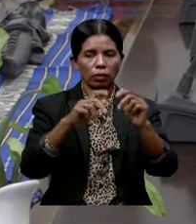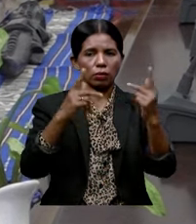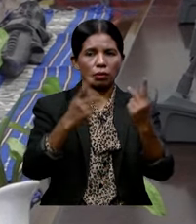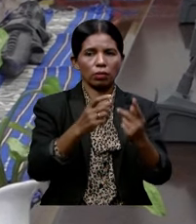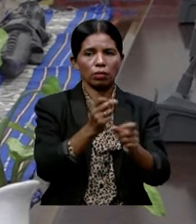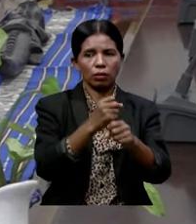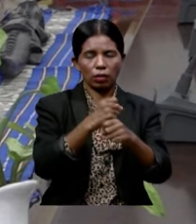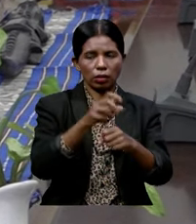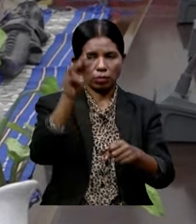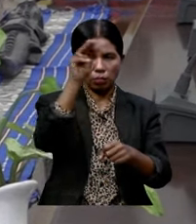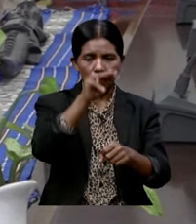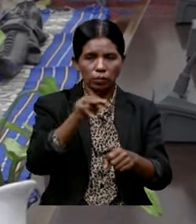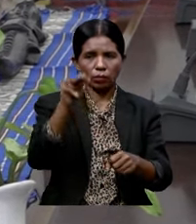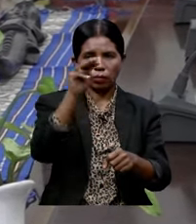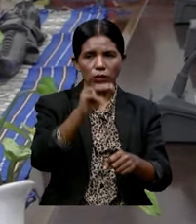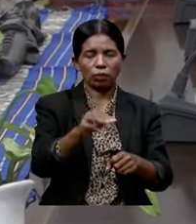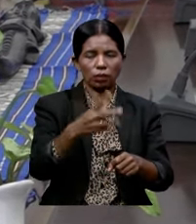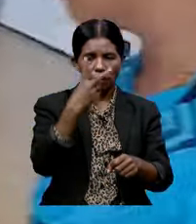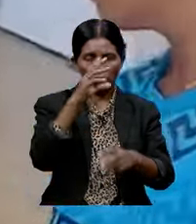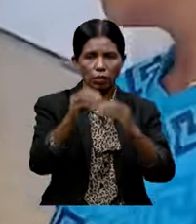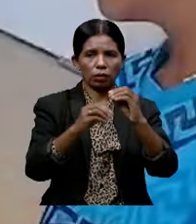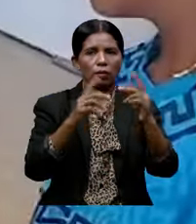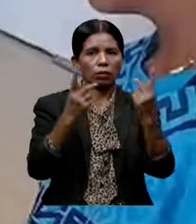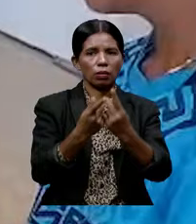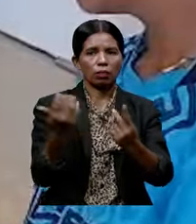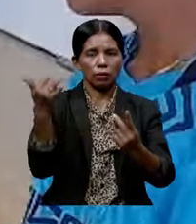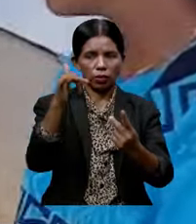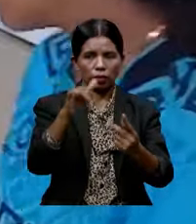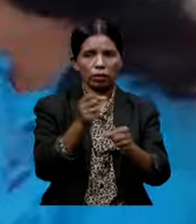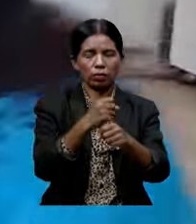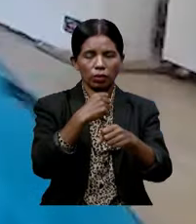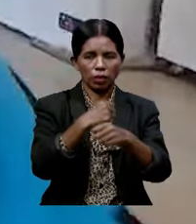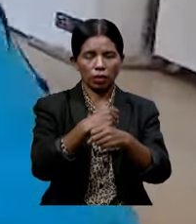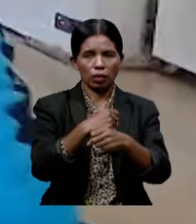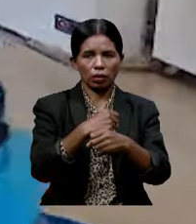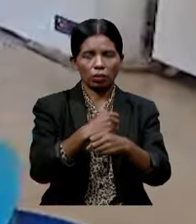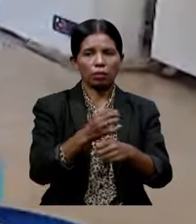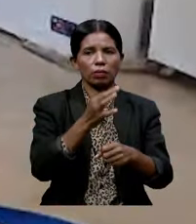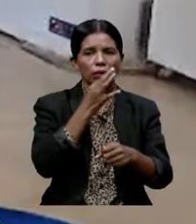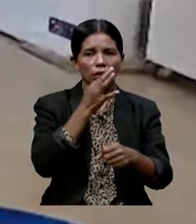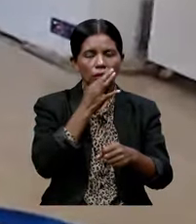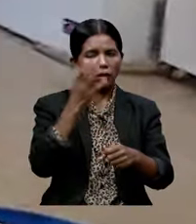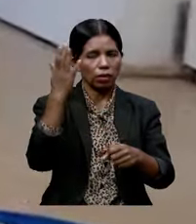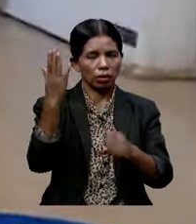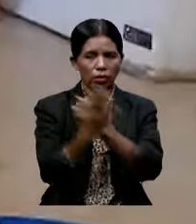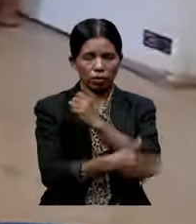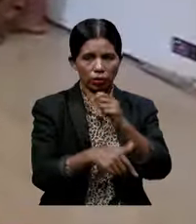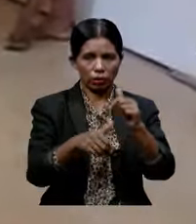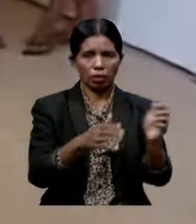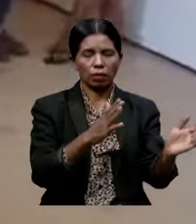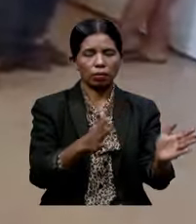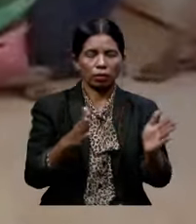o de halo monitorização no controle da companhia CIRNB, halo produção da AIHAN e a RELARAN. E o